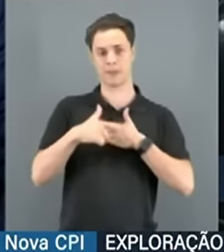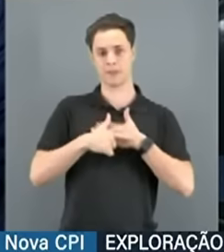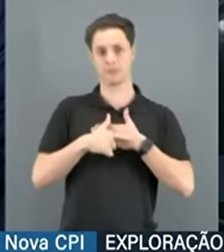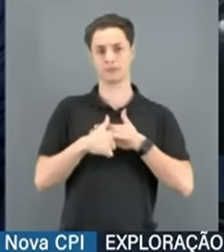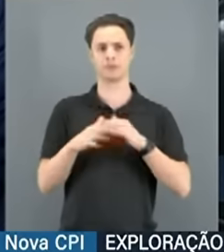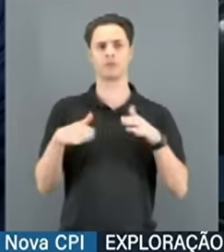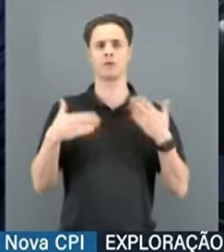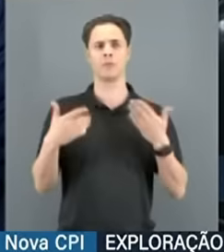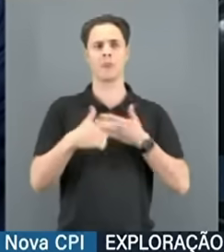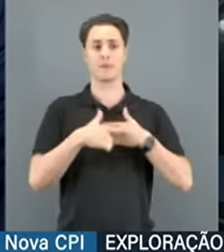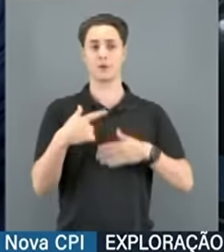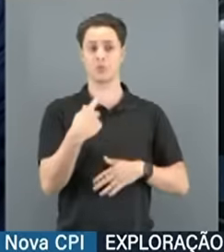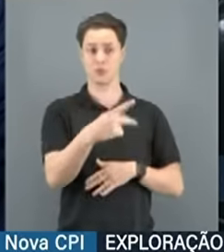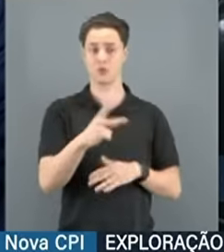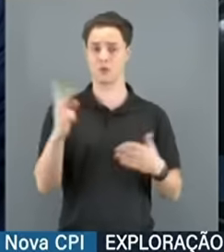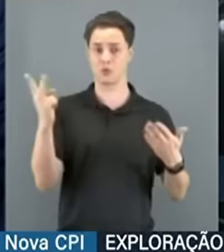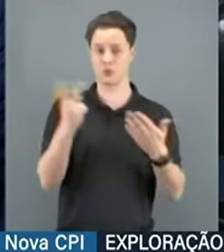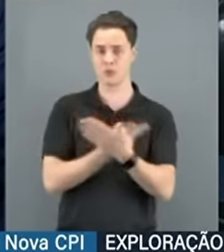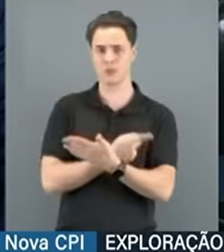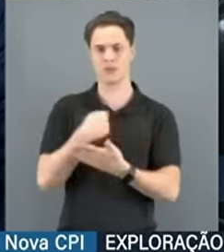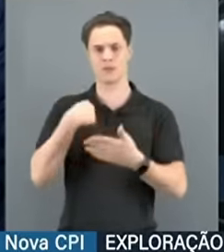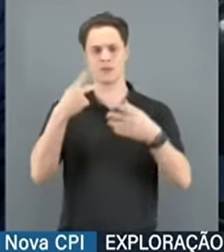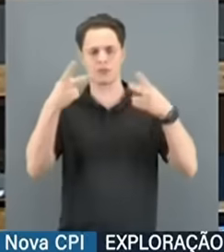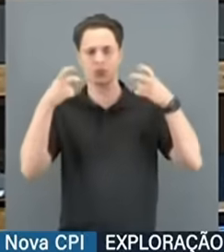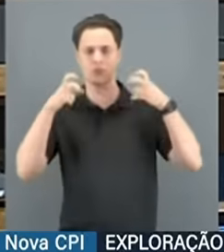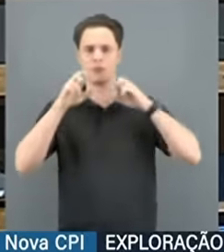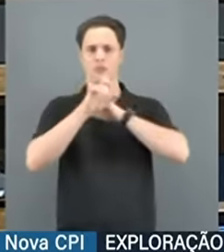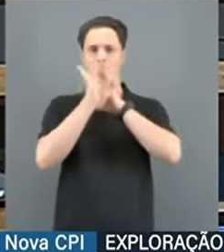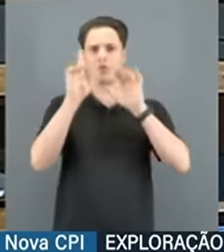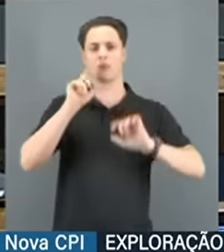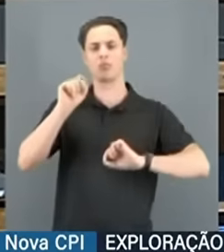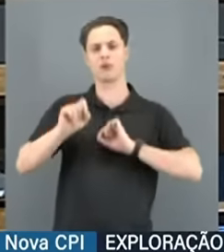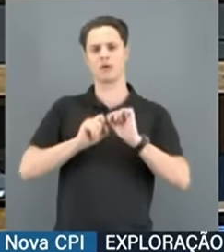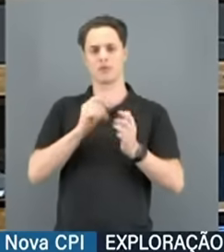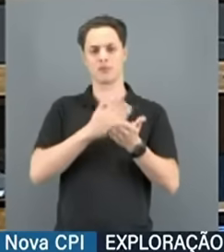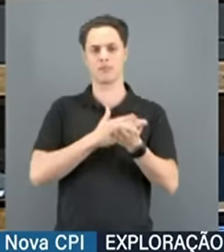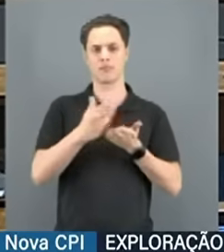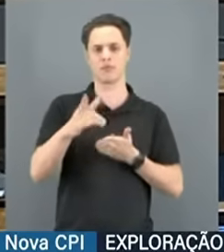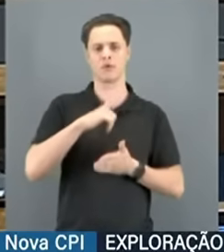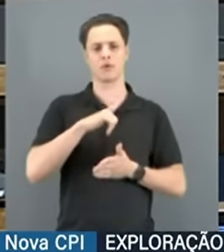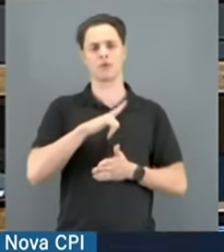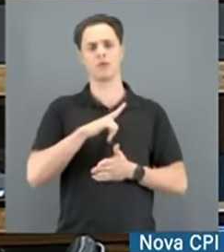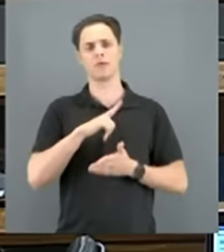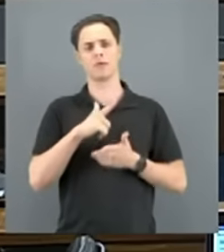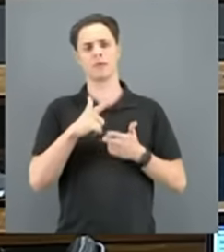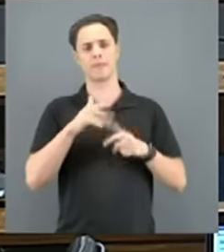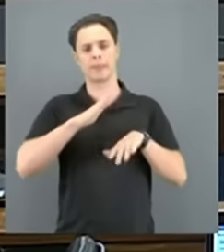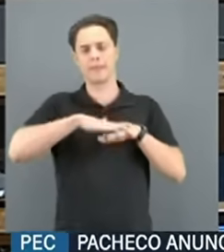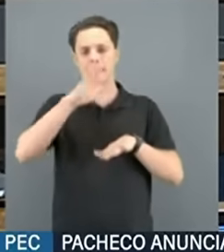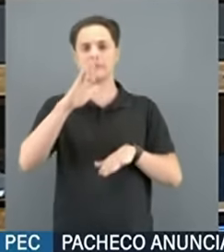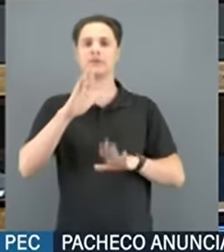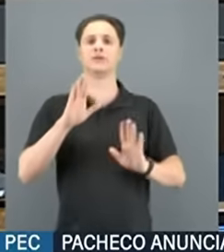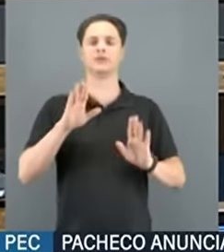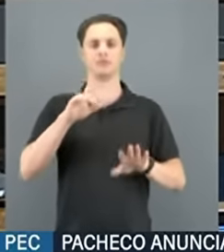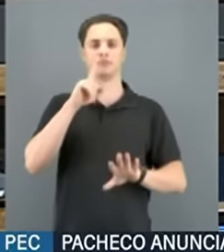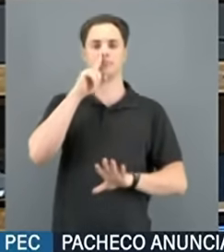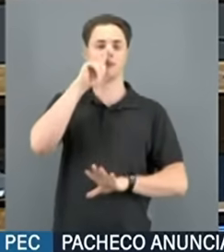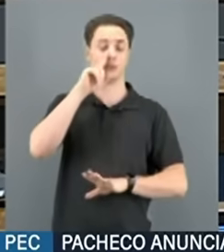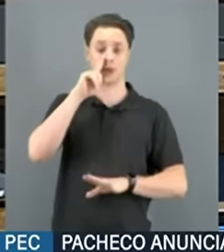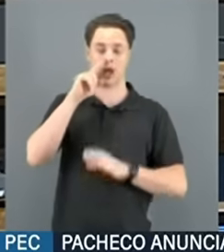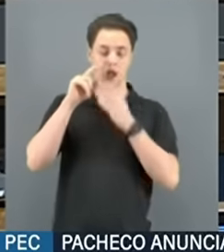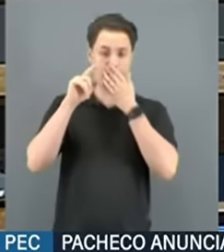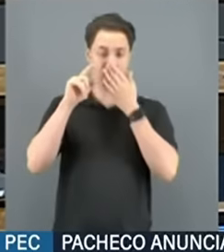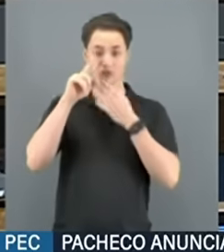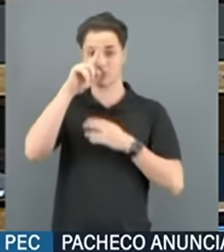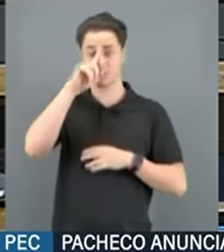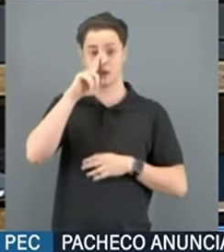um dos papéis foi esse. Está muito claro que as movimentações começaram a tomar um contorno mais perigoso do dia 6